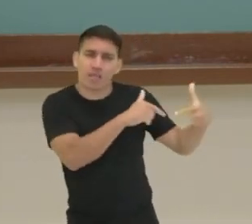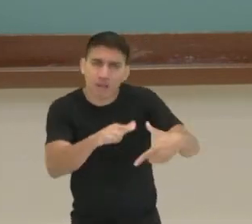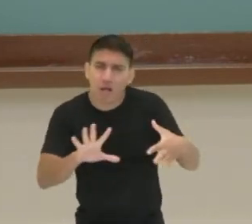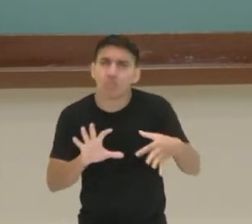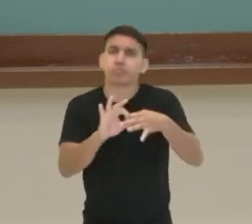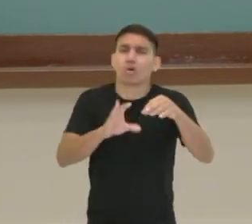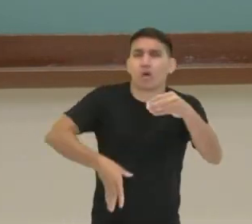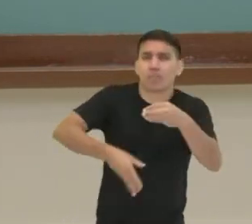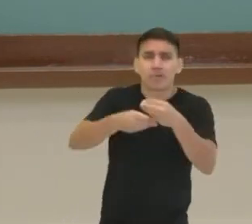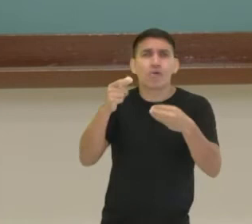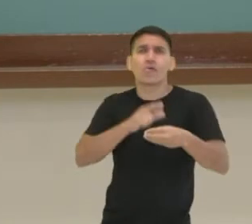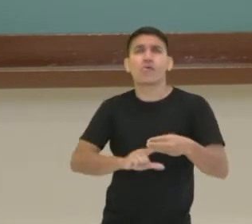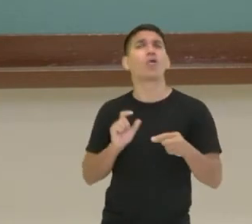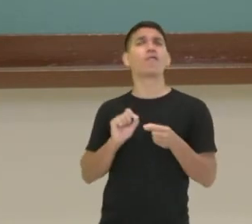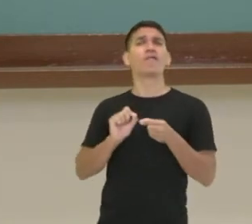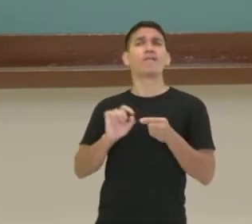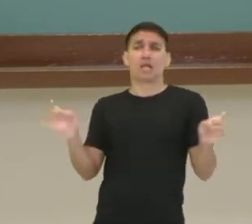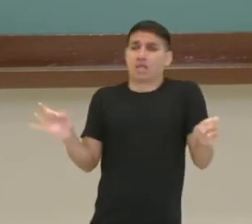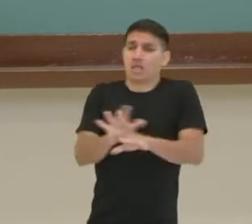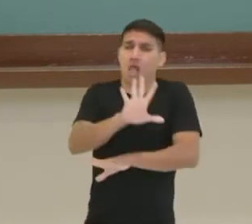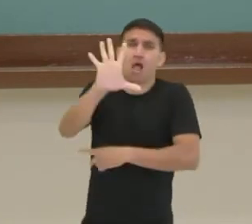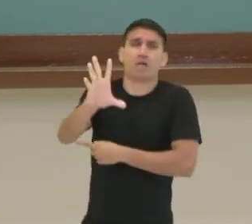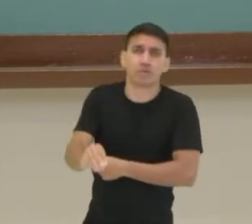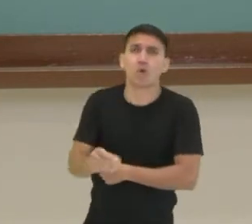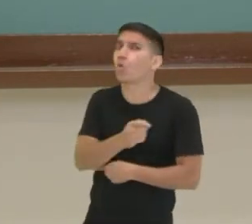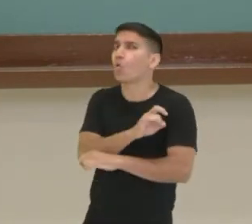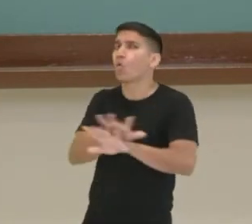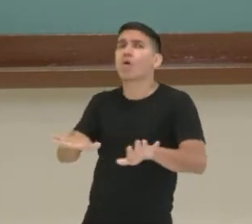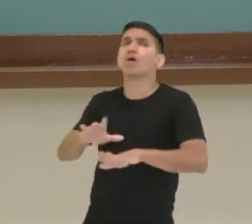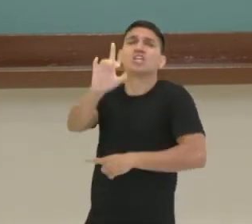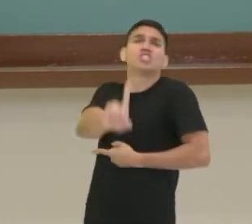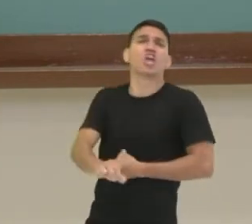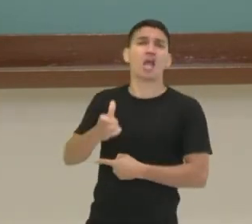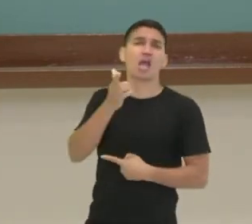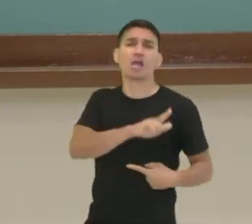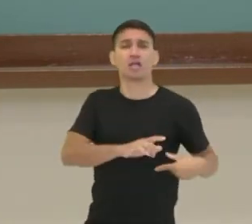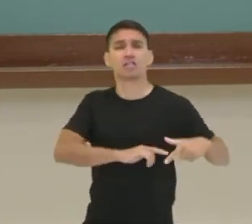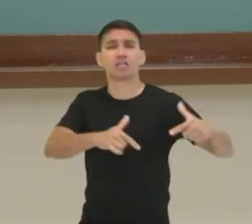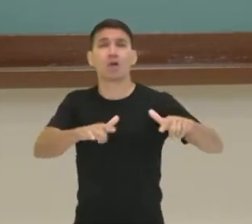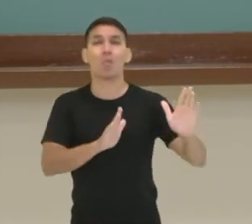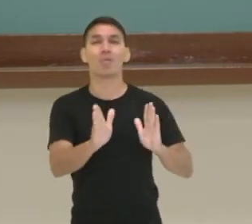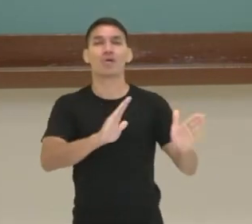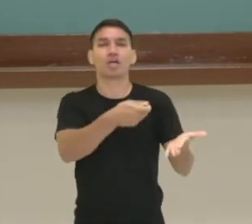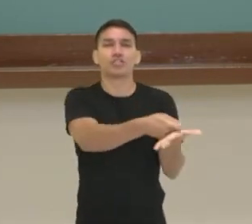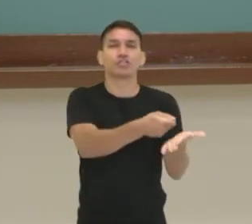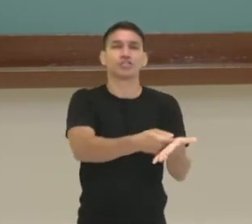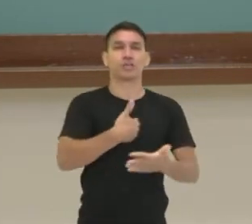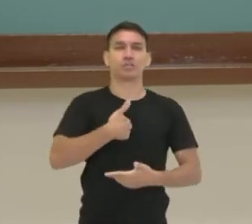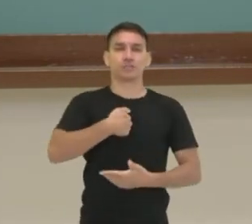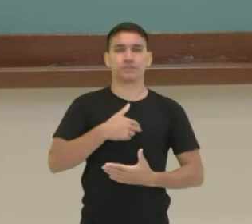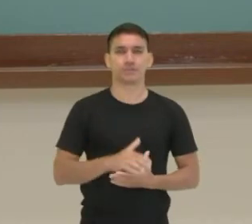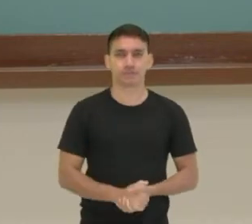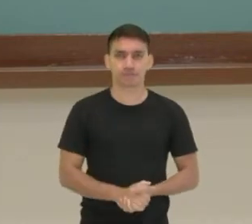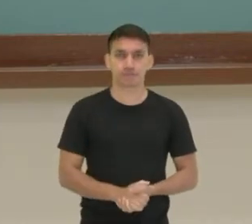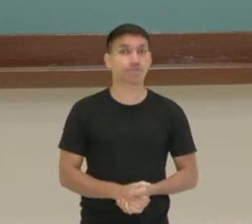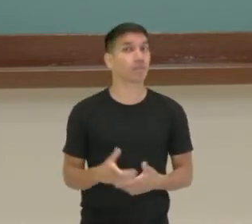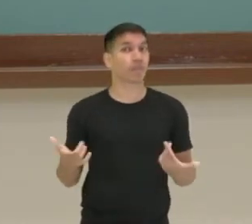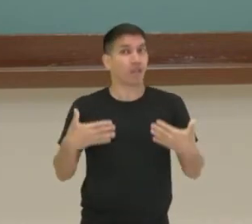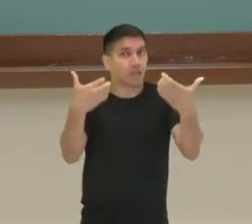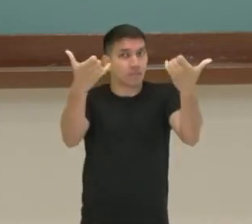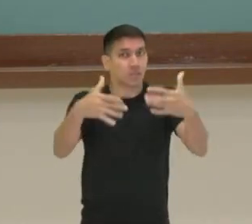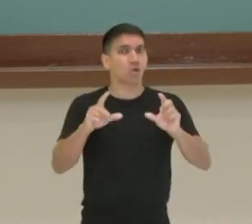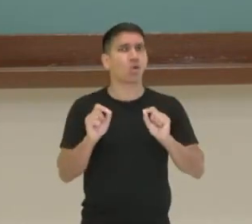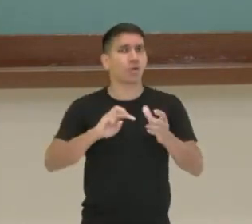depois pudessem acabar com os direitos trabalhistas que tinham sido conquistados durante a ditadura Vargas. Então vamos refletir. O